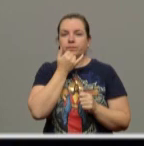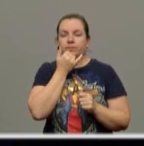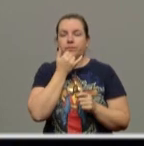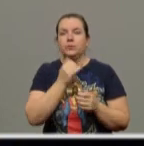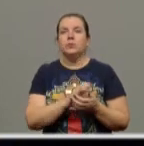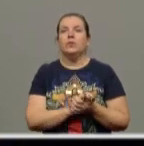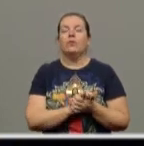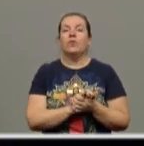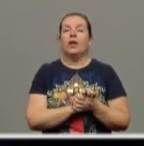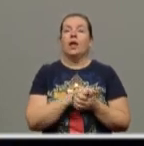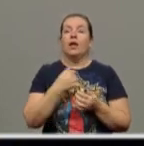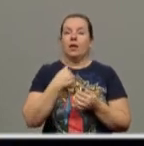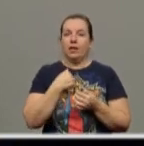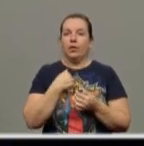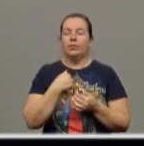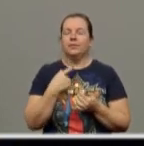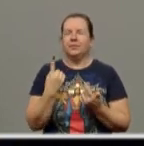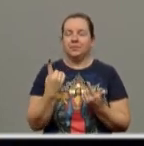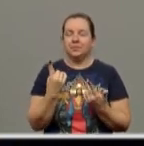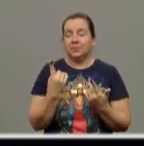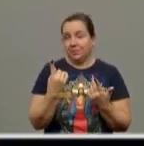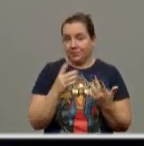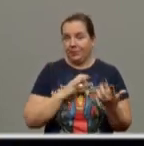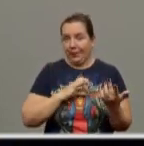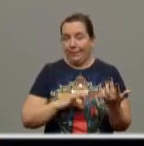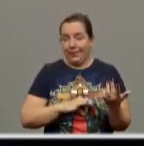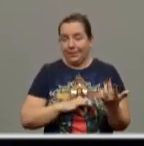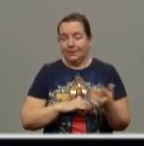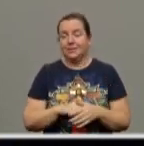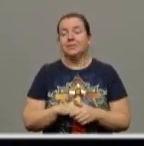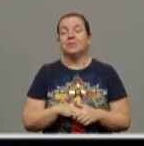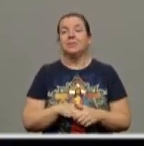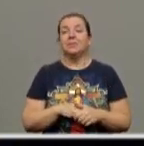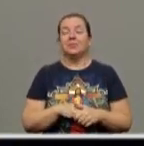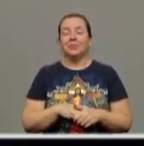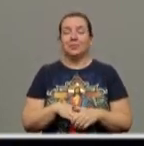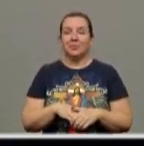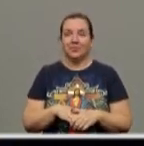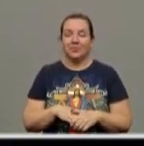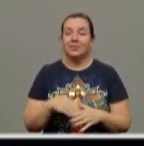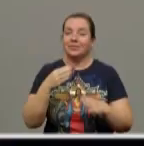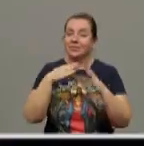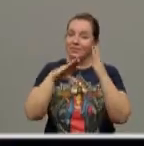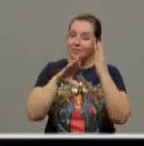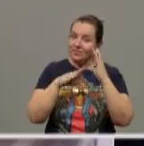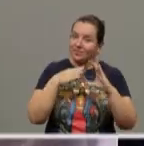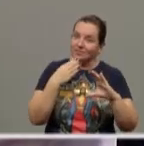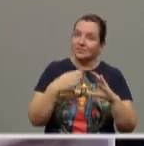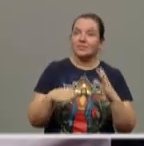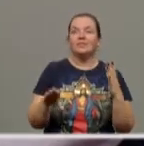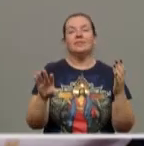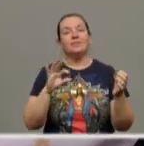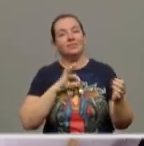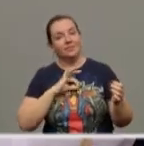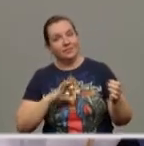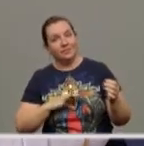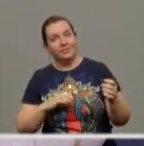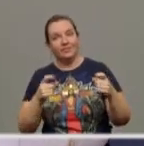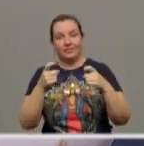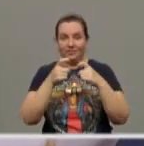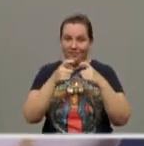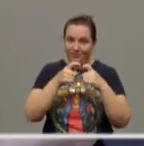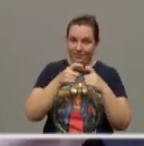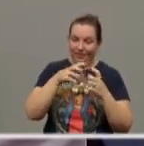eu como padre, né? Padre cantor, padre médico de